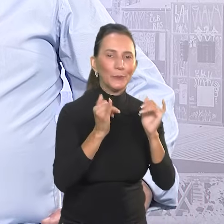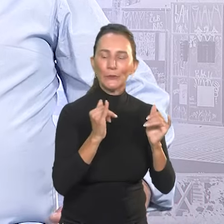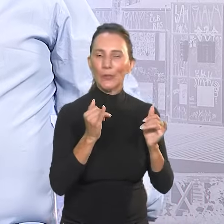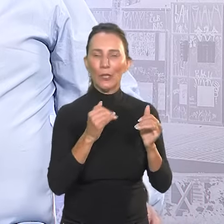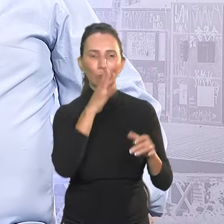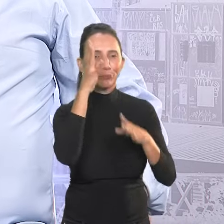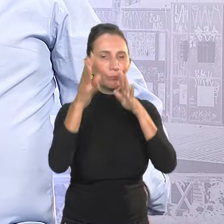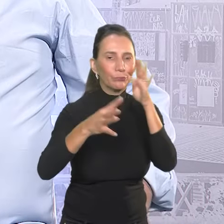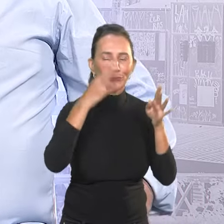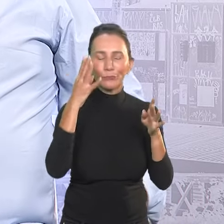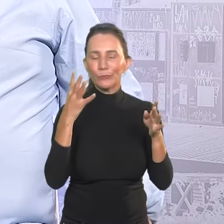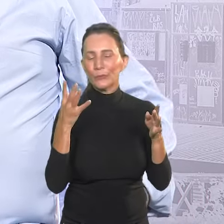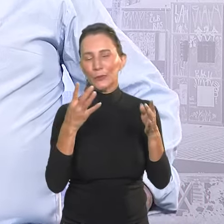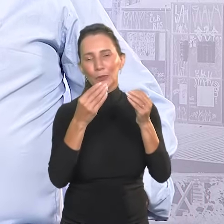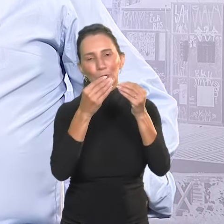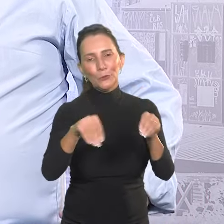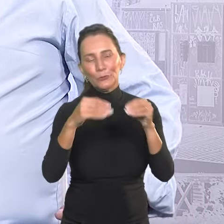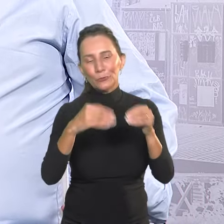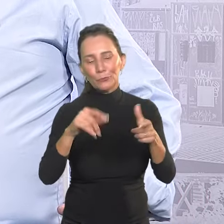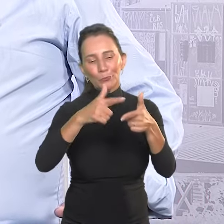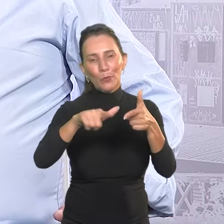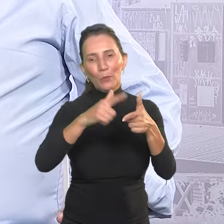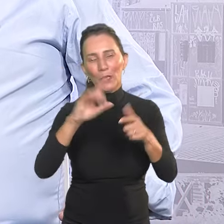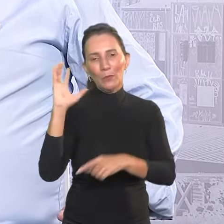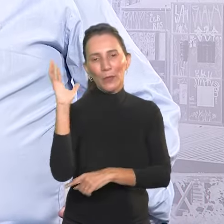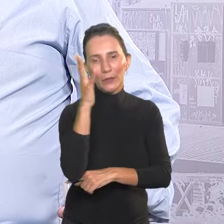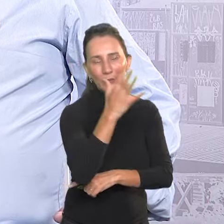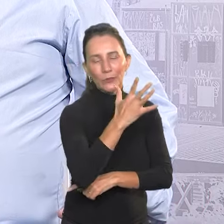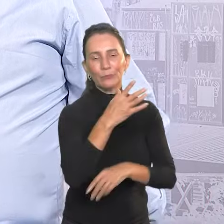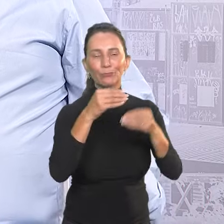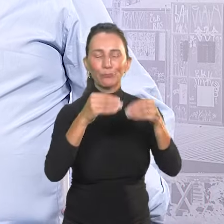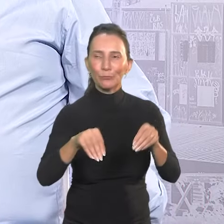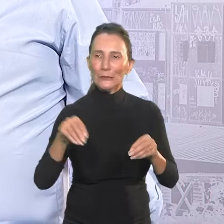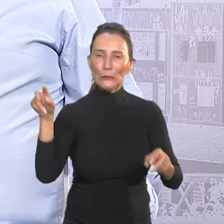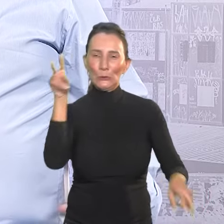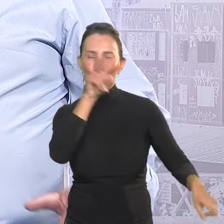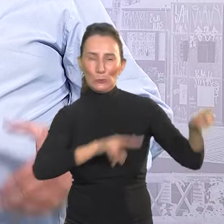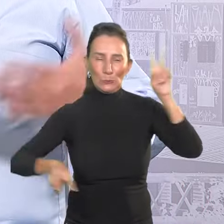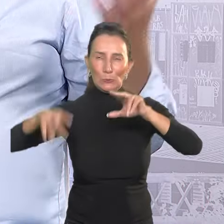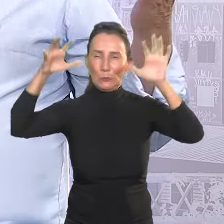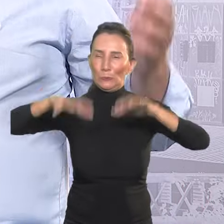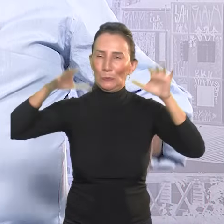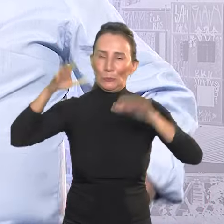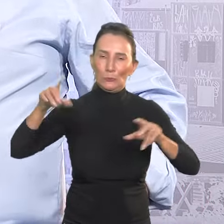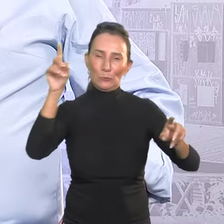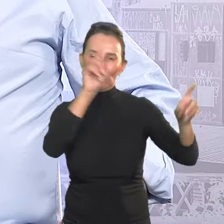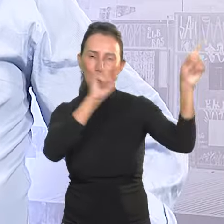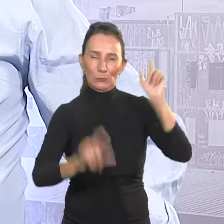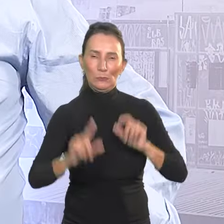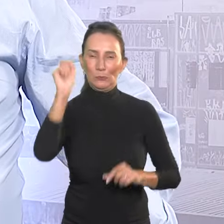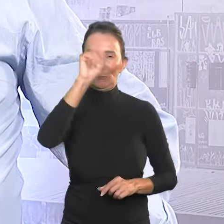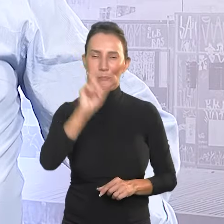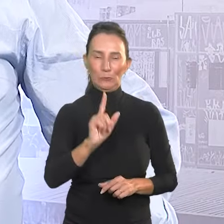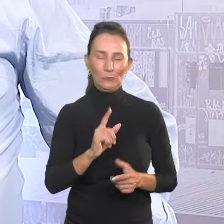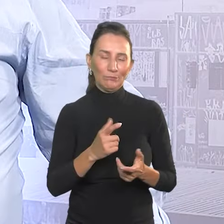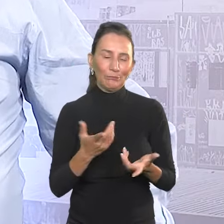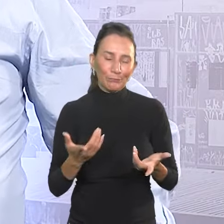estrutura, e acaba dando problemas para a própria natureza, tempestades e um monte de outras coisas. Pois